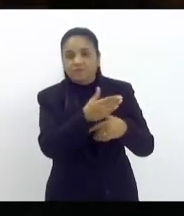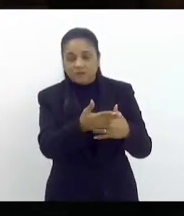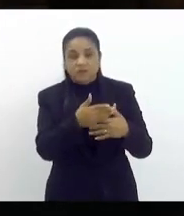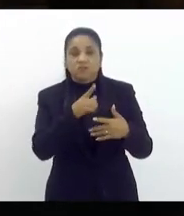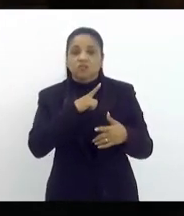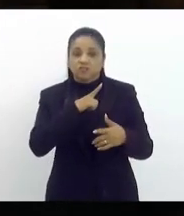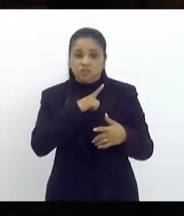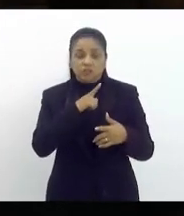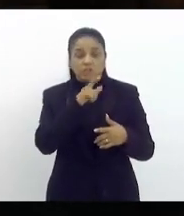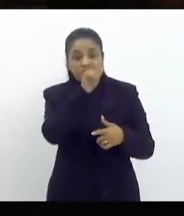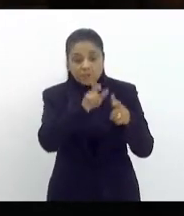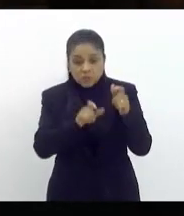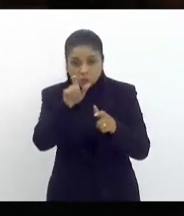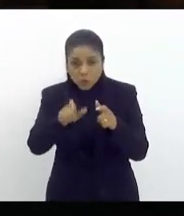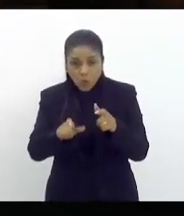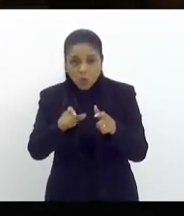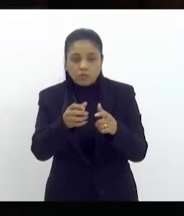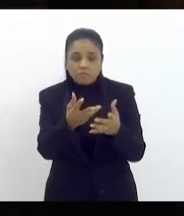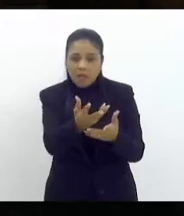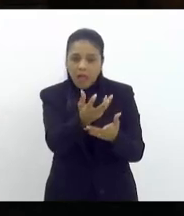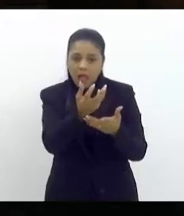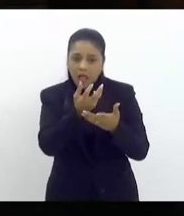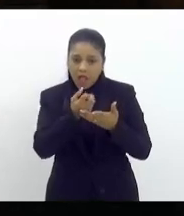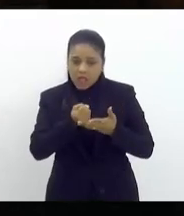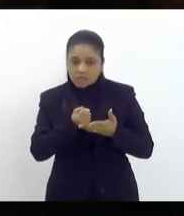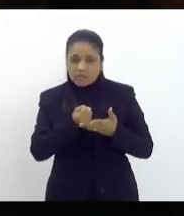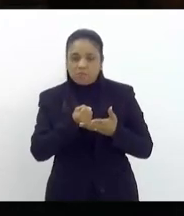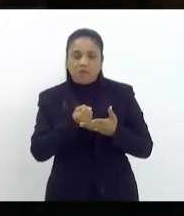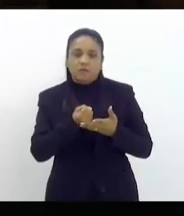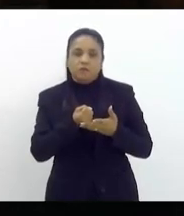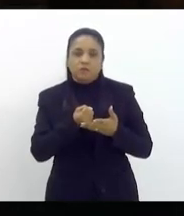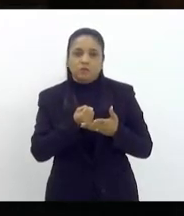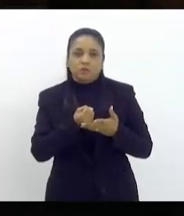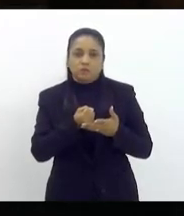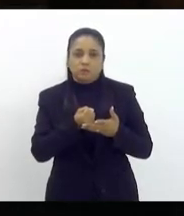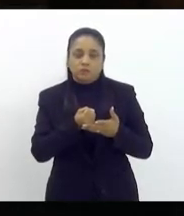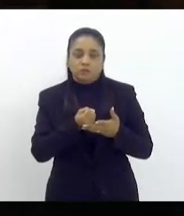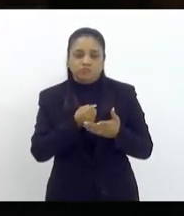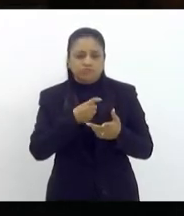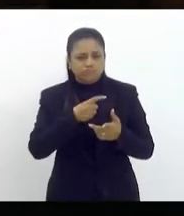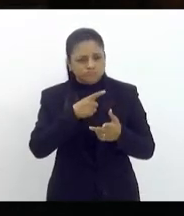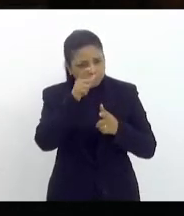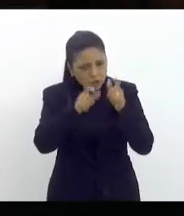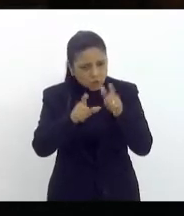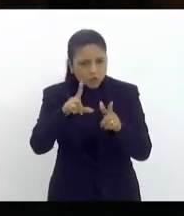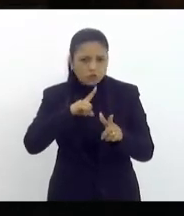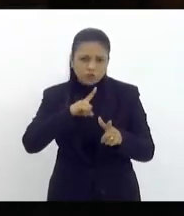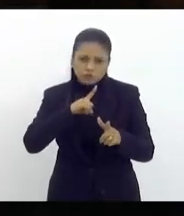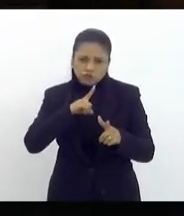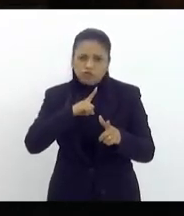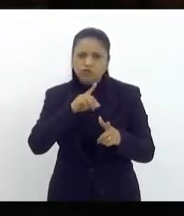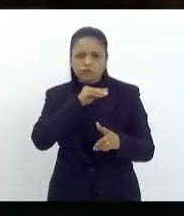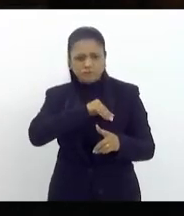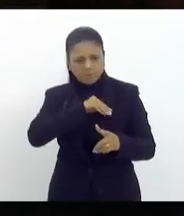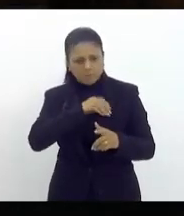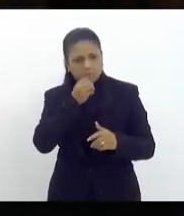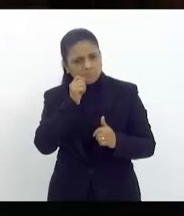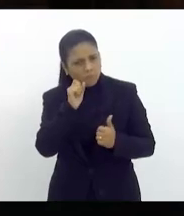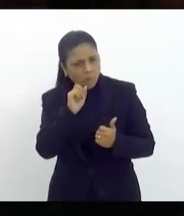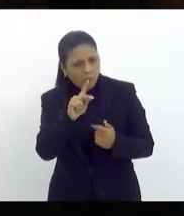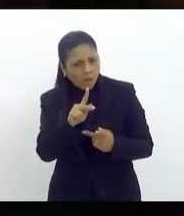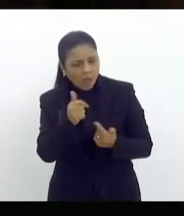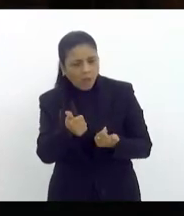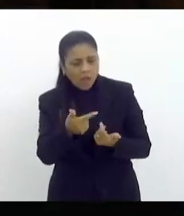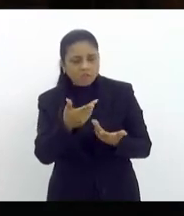enormes recebendo por esse programa nós fizemos representações no Ministério Público fizemos também